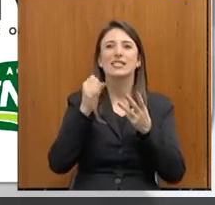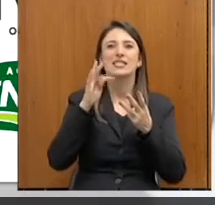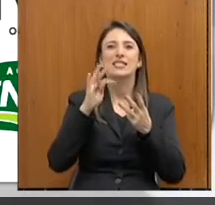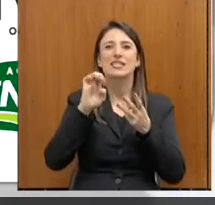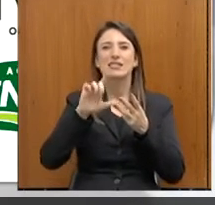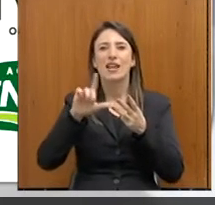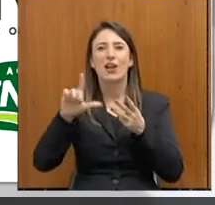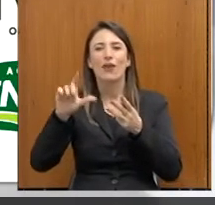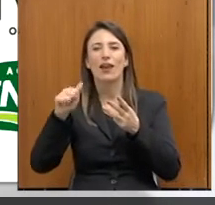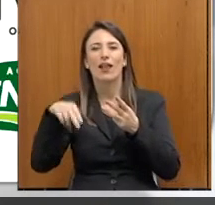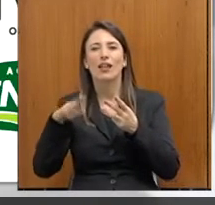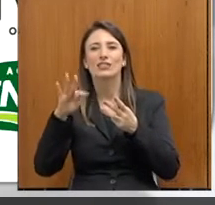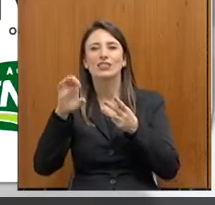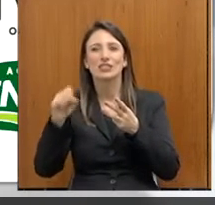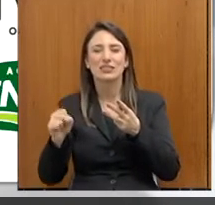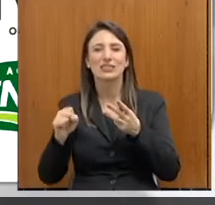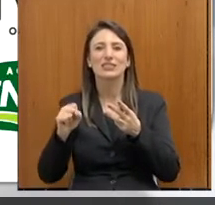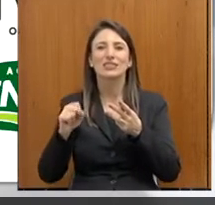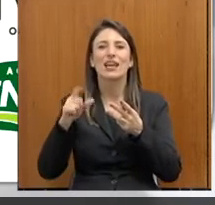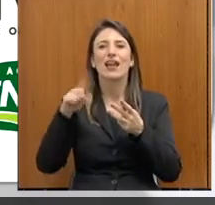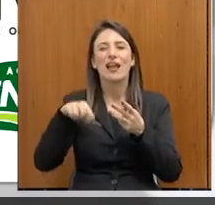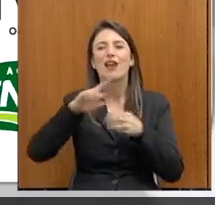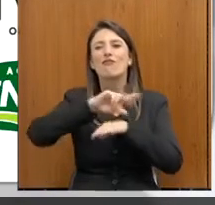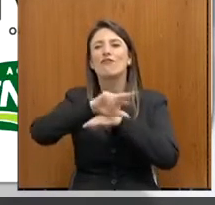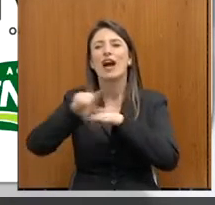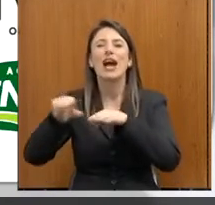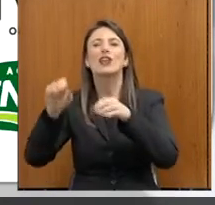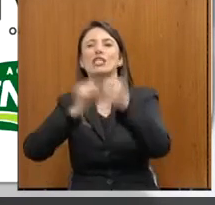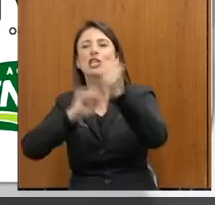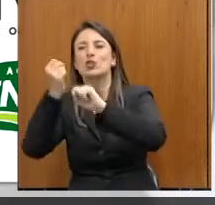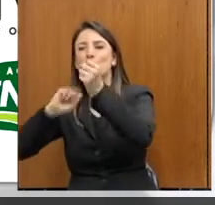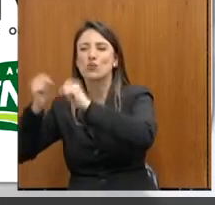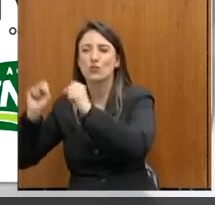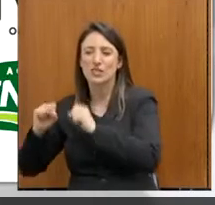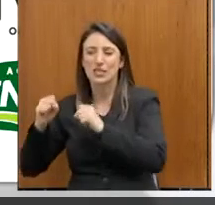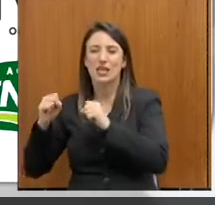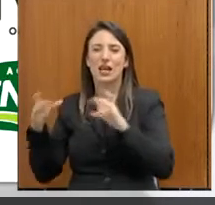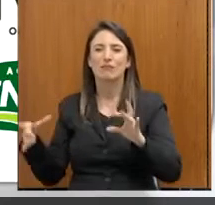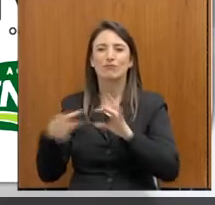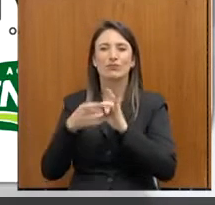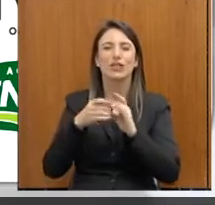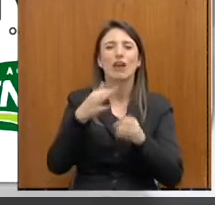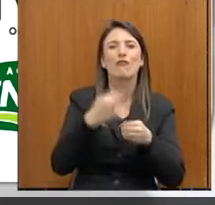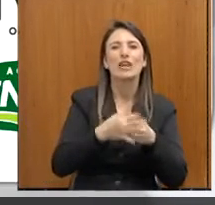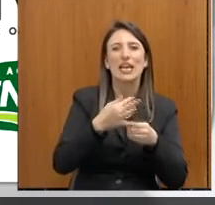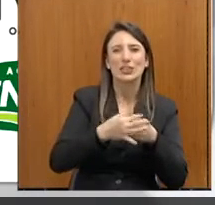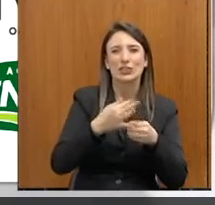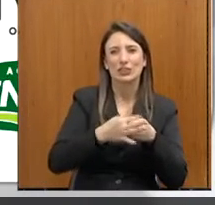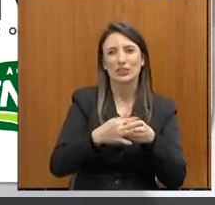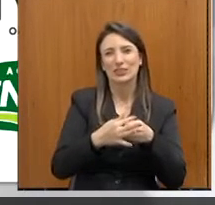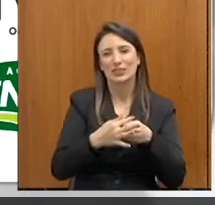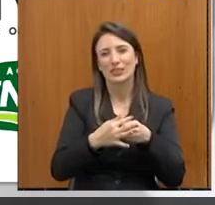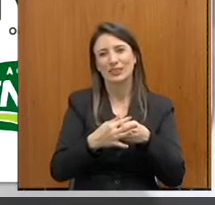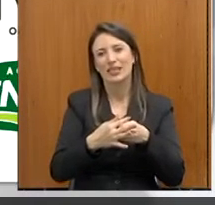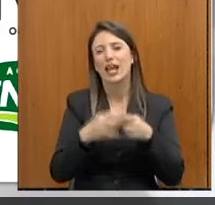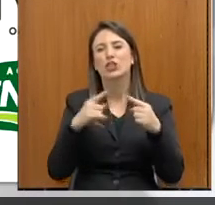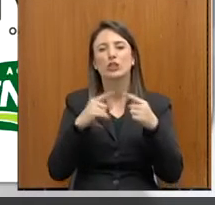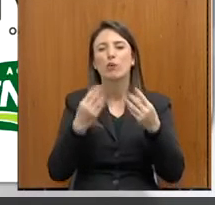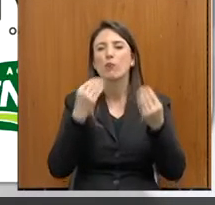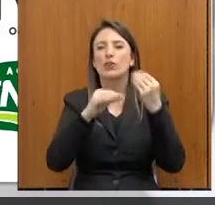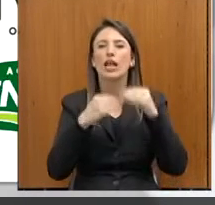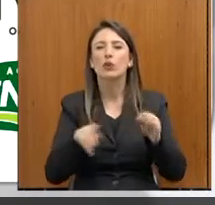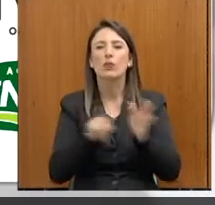é que a Fiat né ampliou o seu hall de indústrias com as montadoras